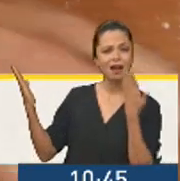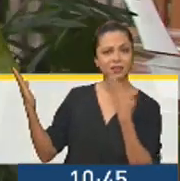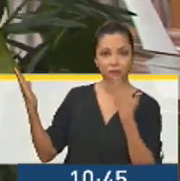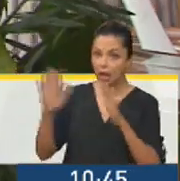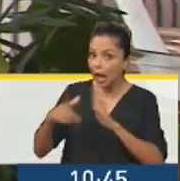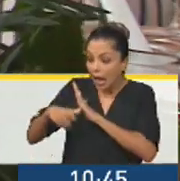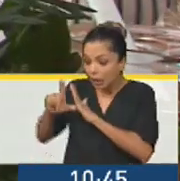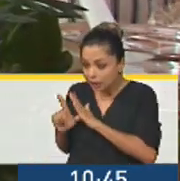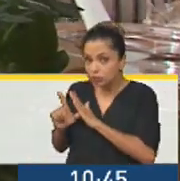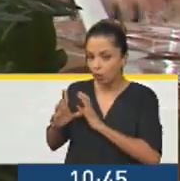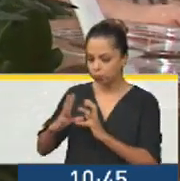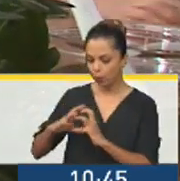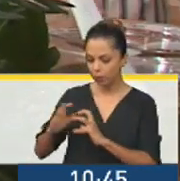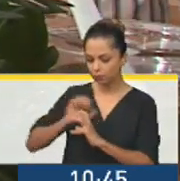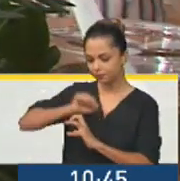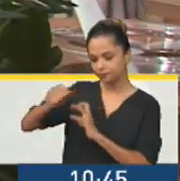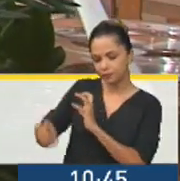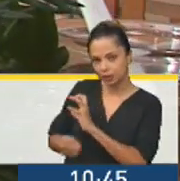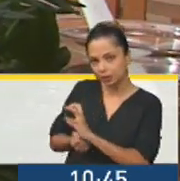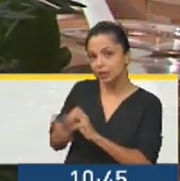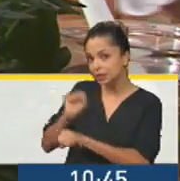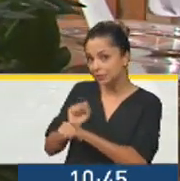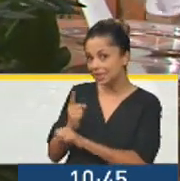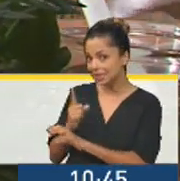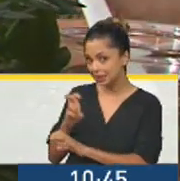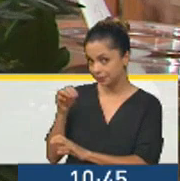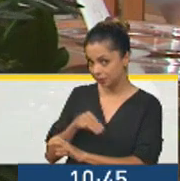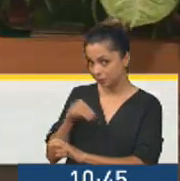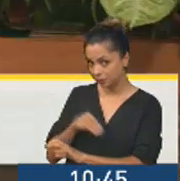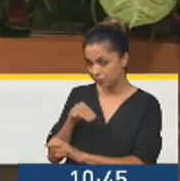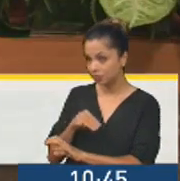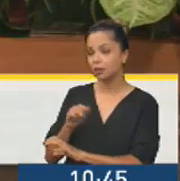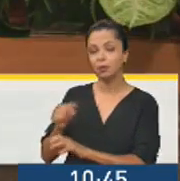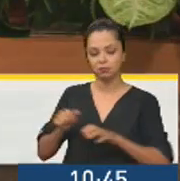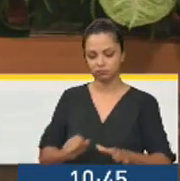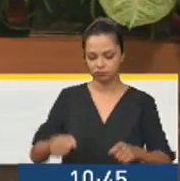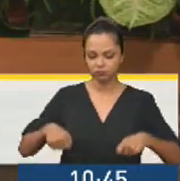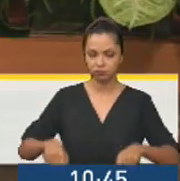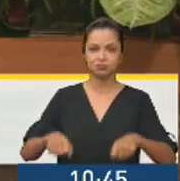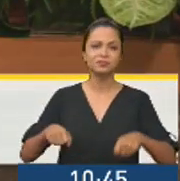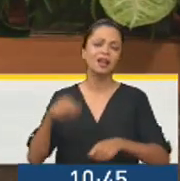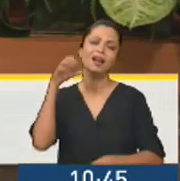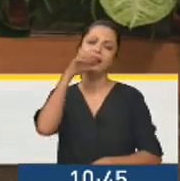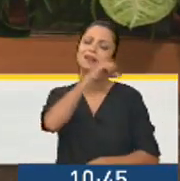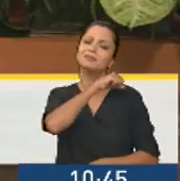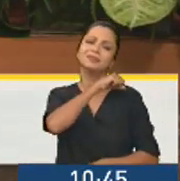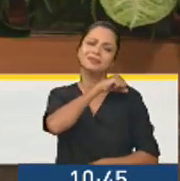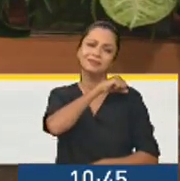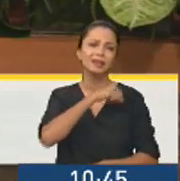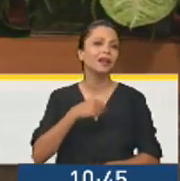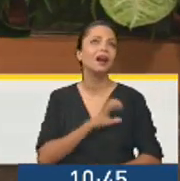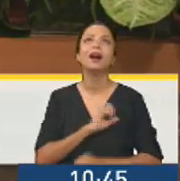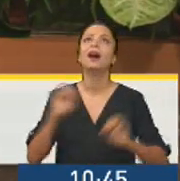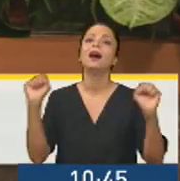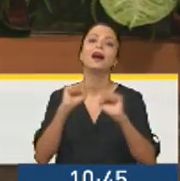gente fez real oficial e não demora nem 5 minutos. Por isso que eu amo as receitas que eu ensino para vocês. Não quero